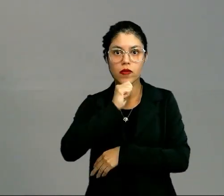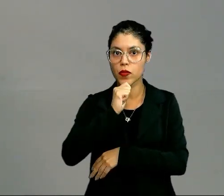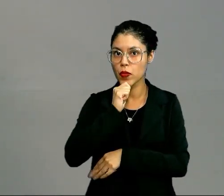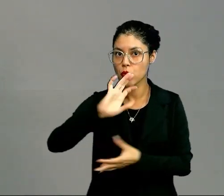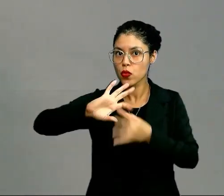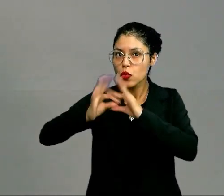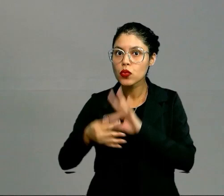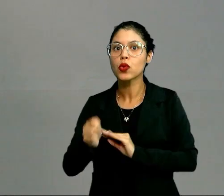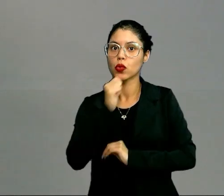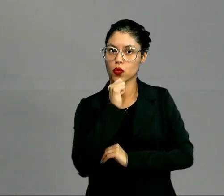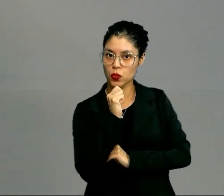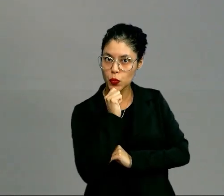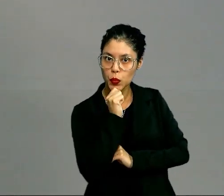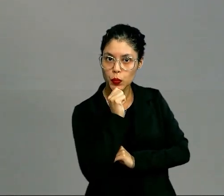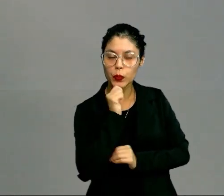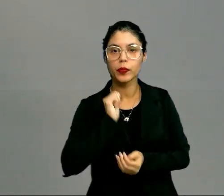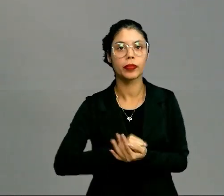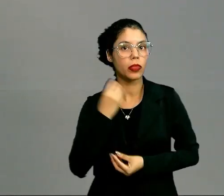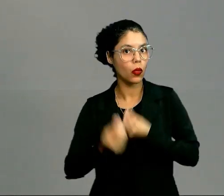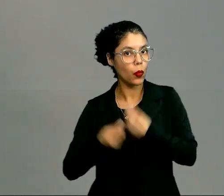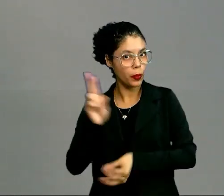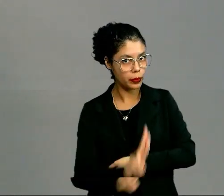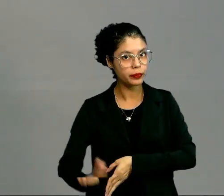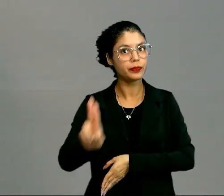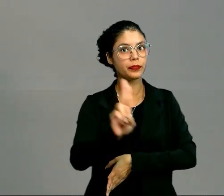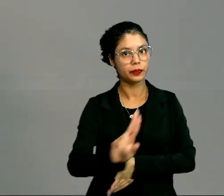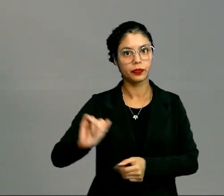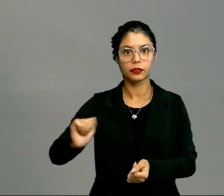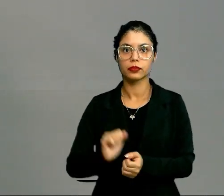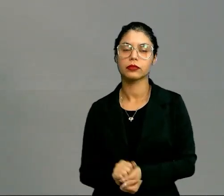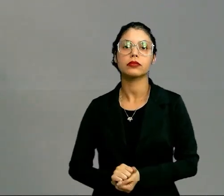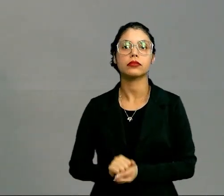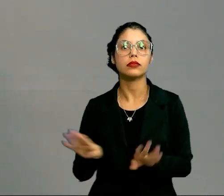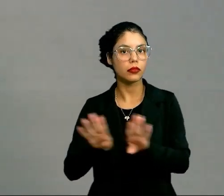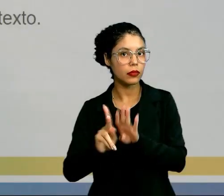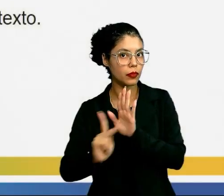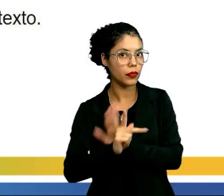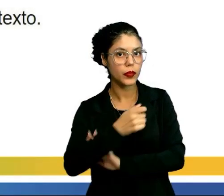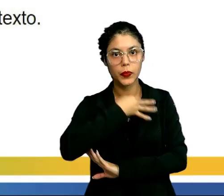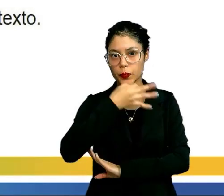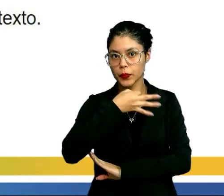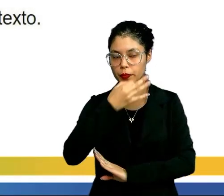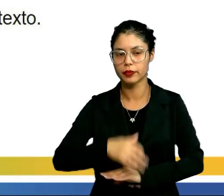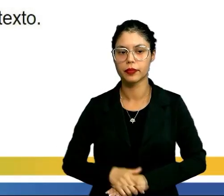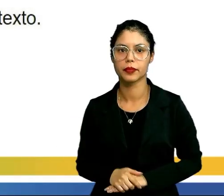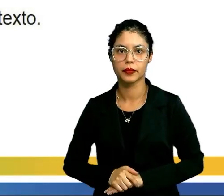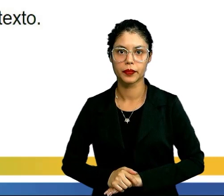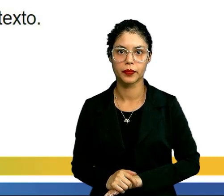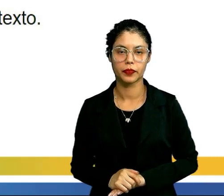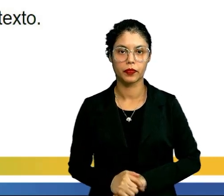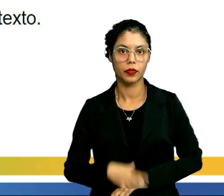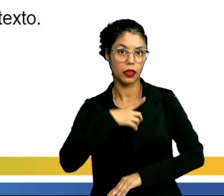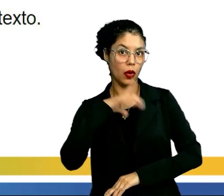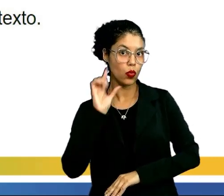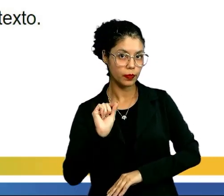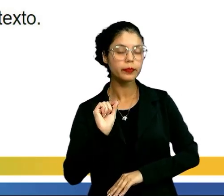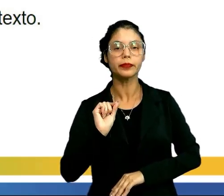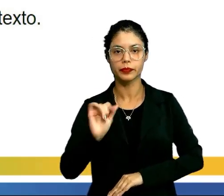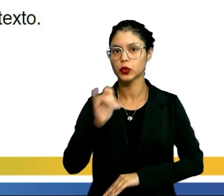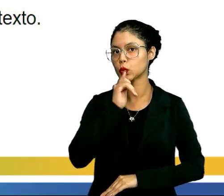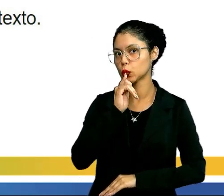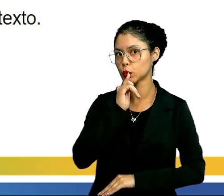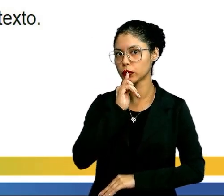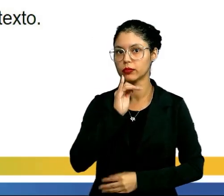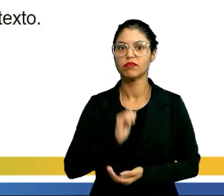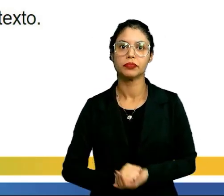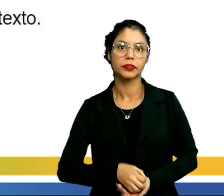daquele contexto para usar como sustentação ao meu argumento. Então, vamos aqui. Seria, por